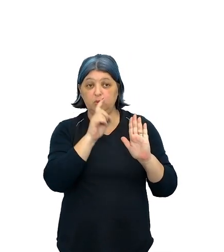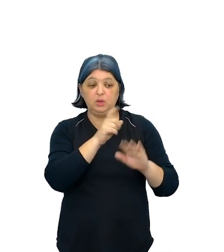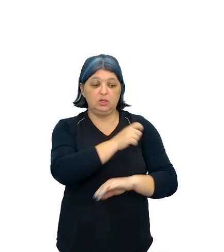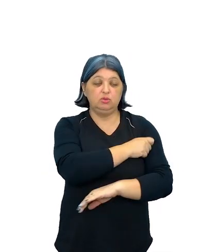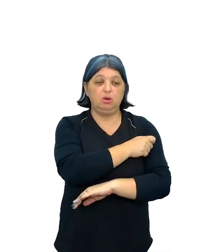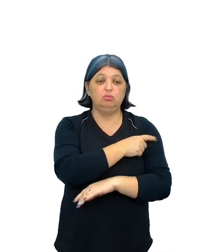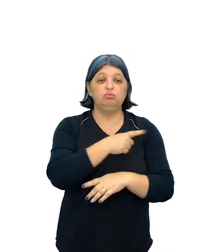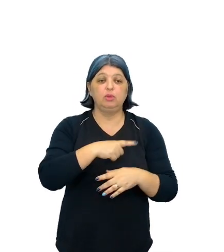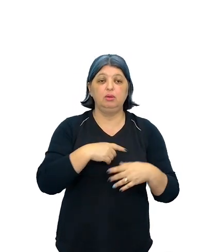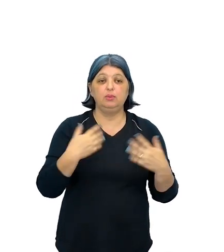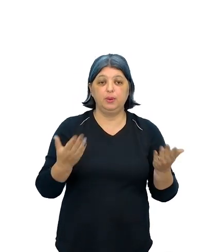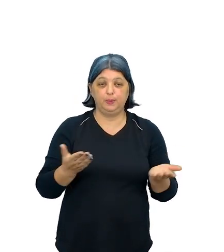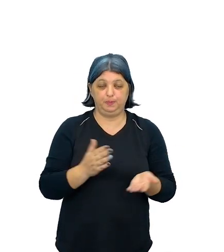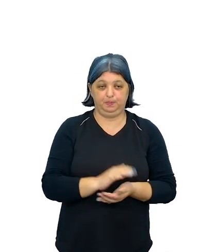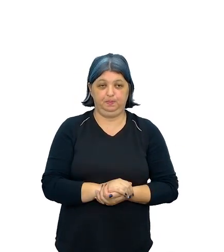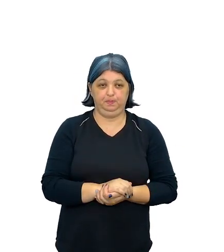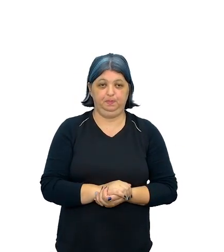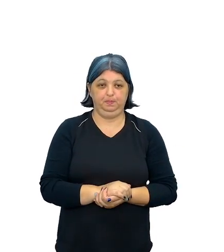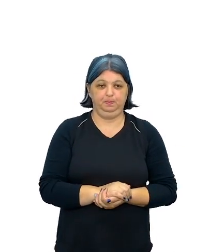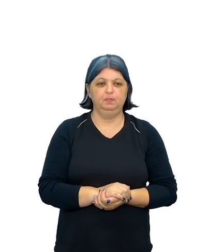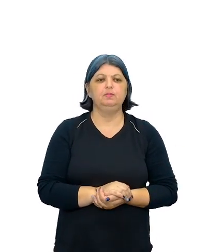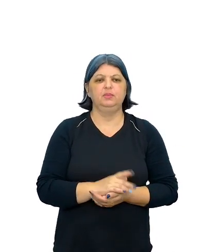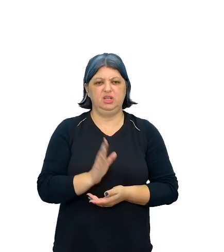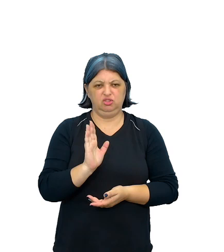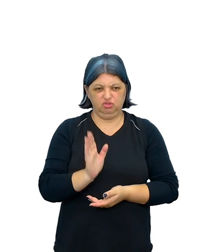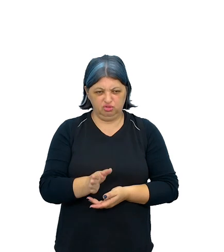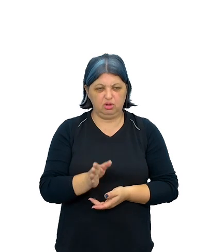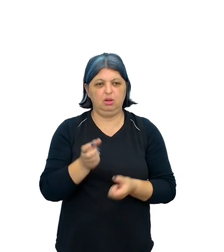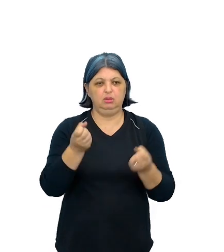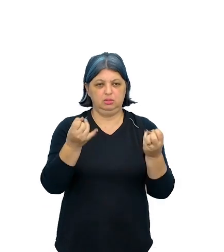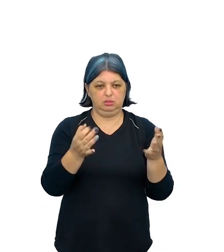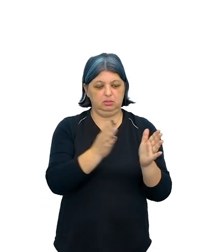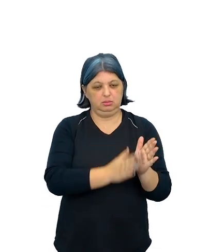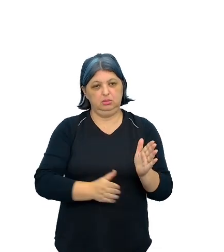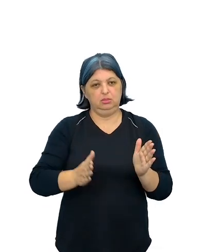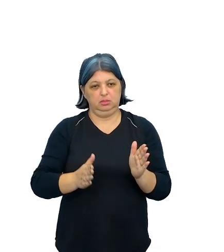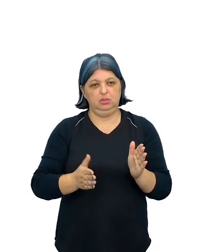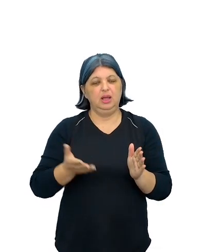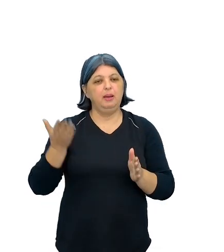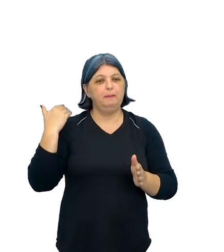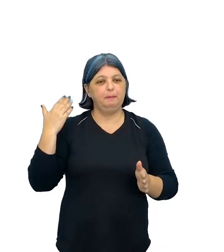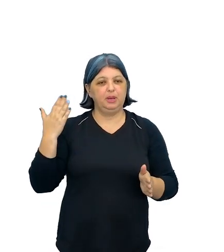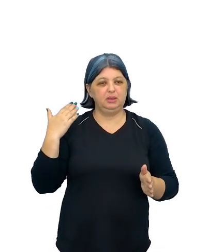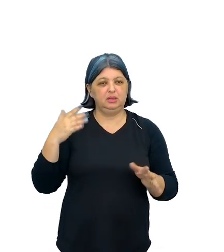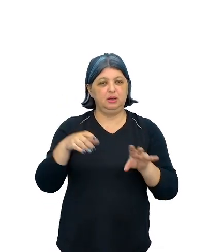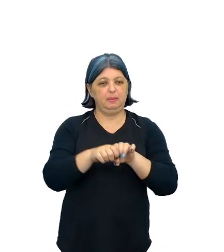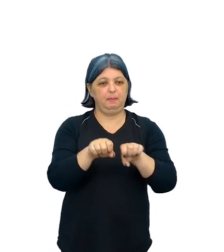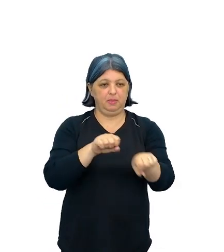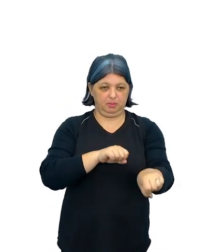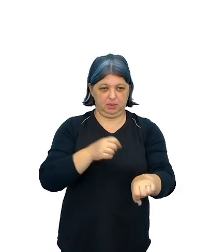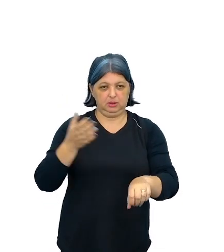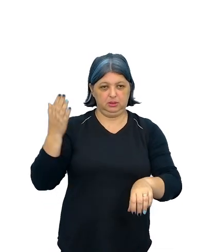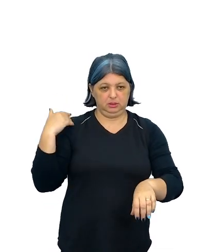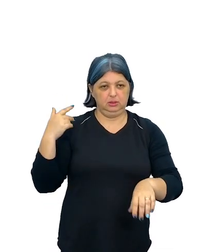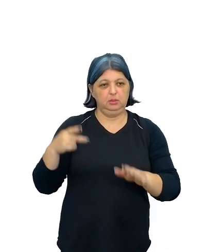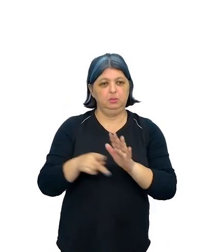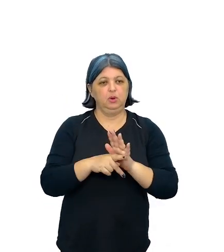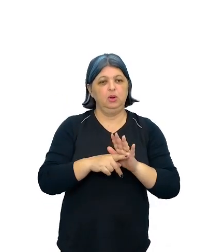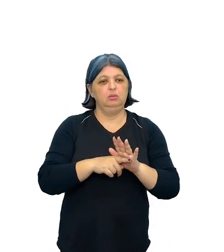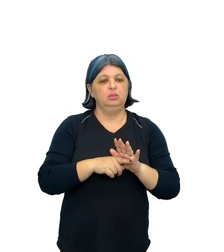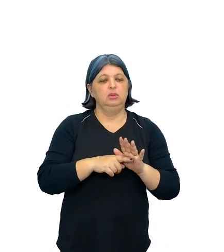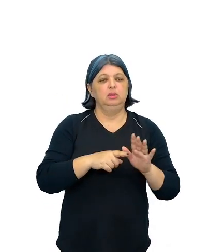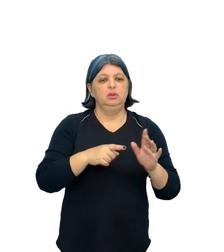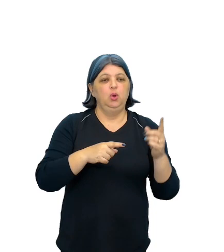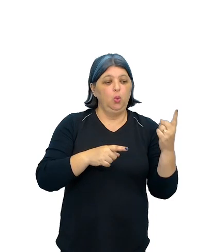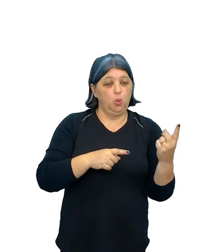possa ter. Né? Então, nós já falamos na etapa anterior, na formação de etapa anterior, sobre os níveis 1